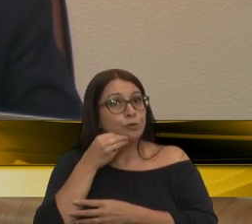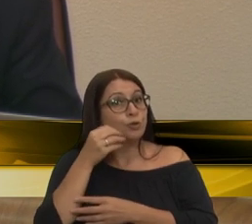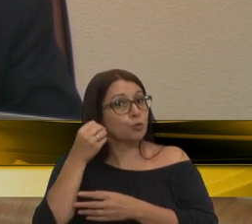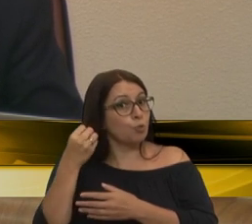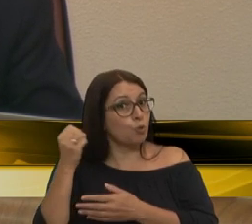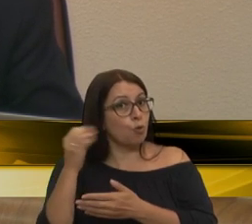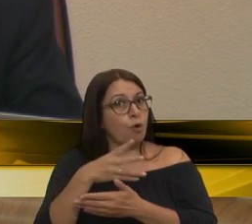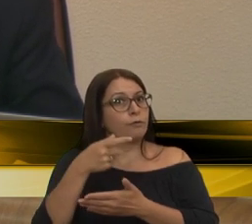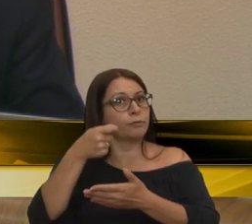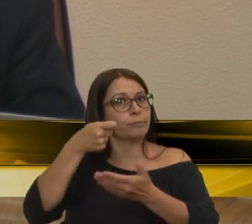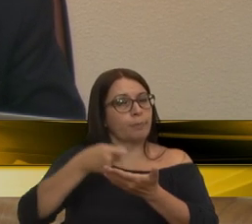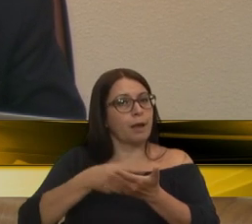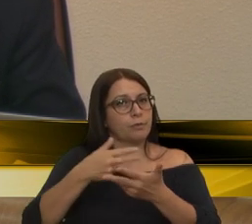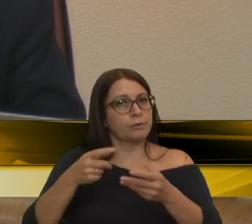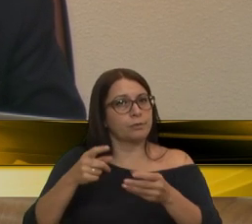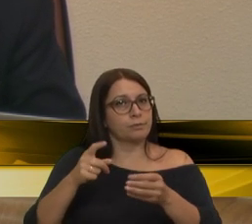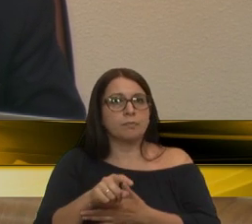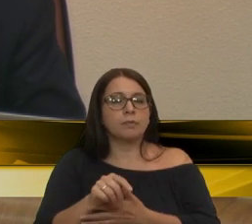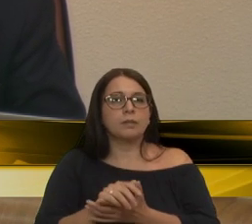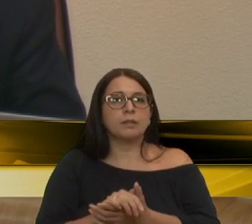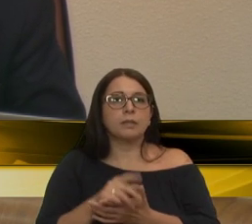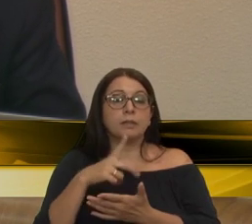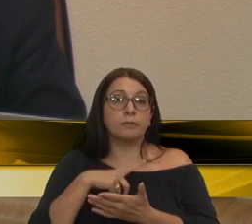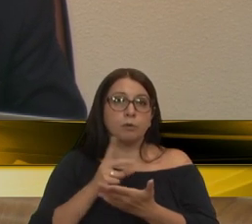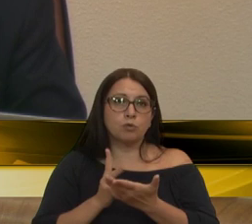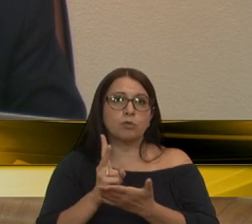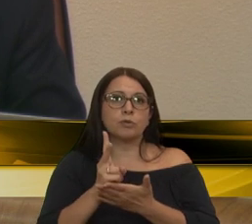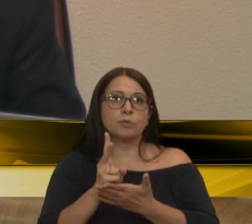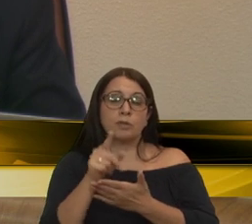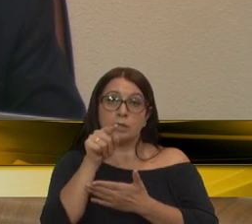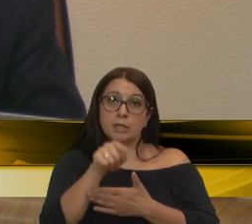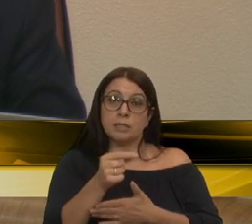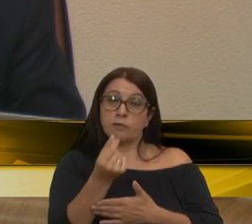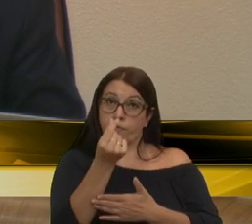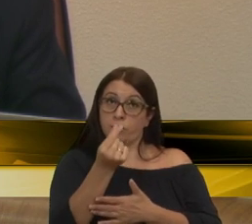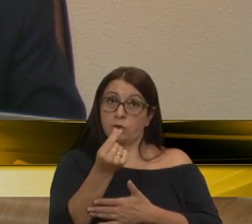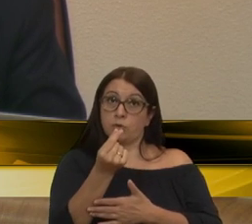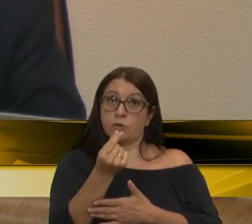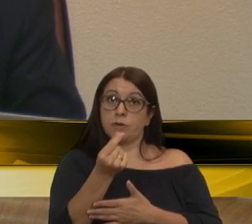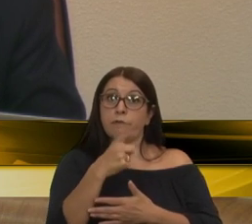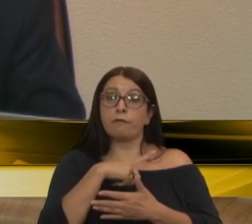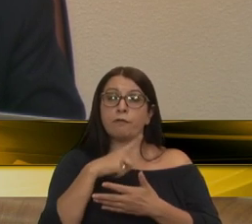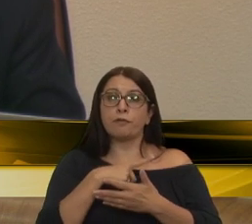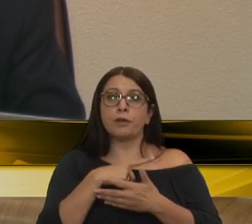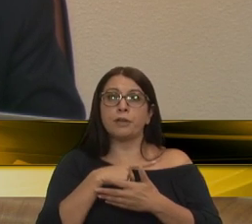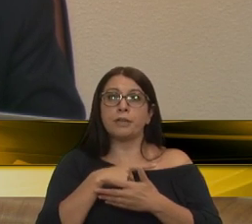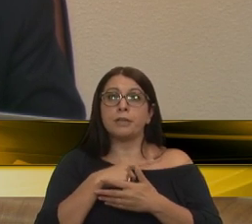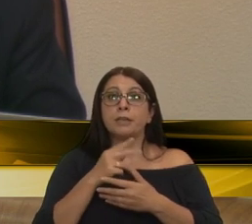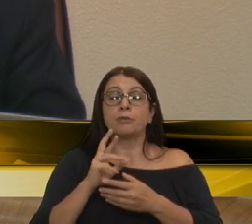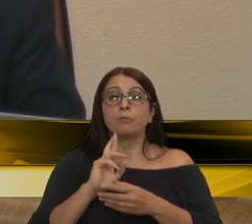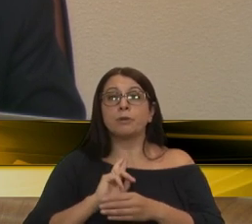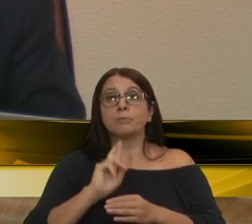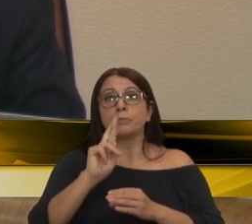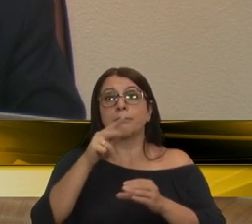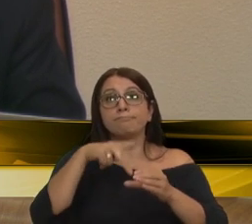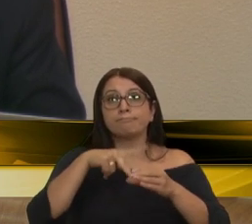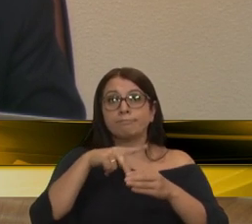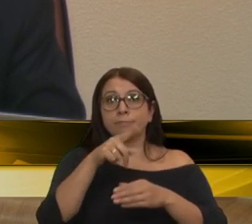precatório. Resolvidos os embargos à execução, este valor foi objeto de uma ação rescisória